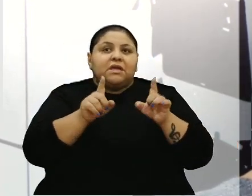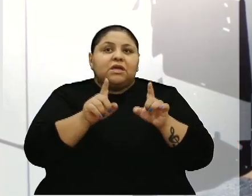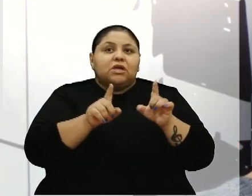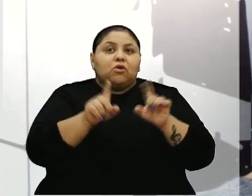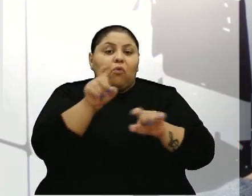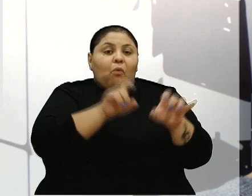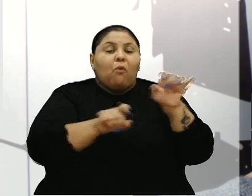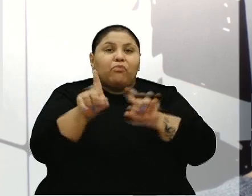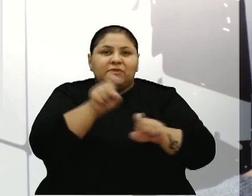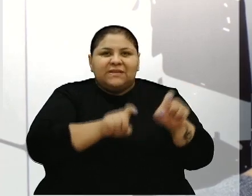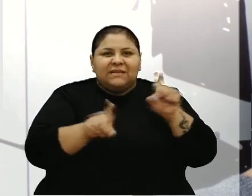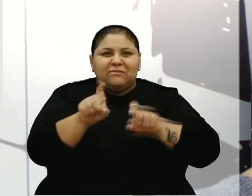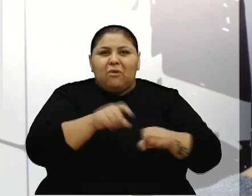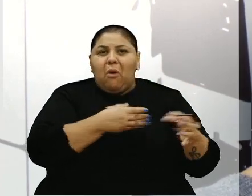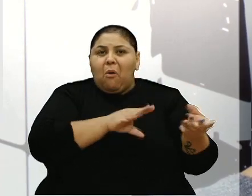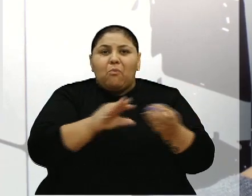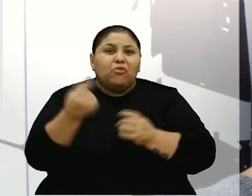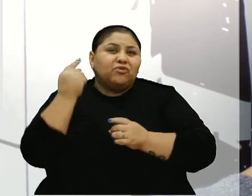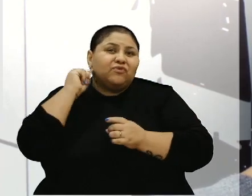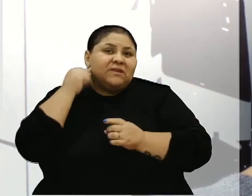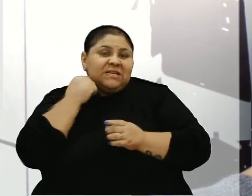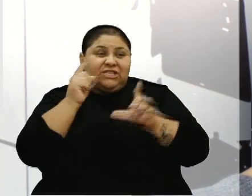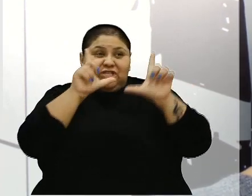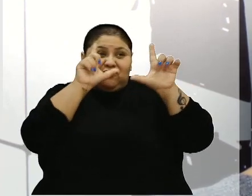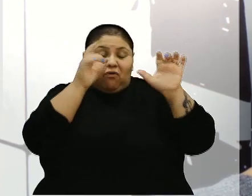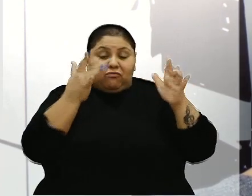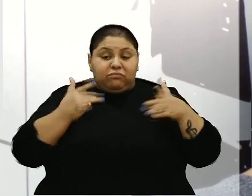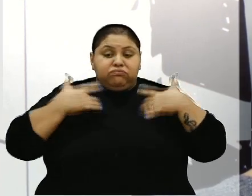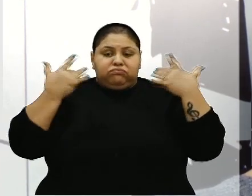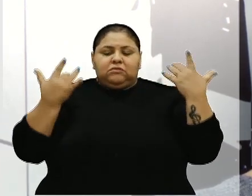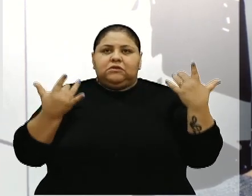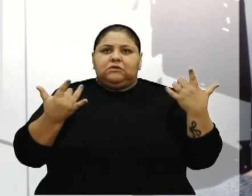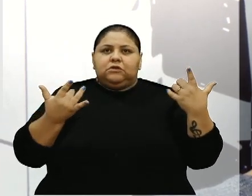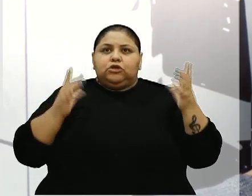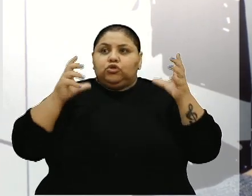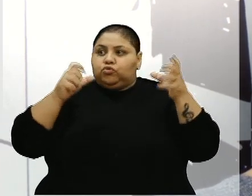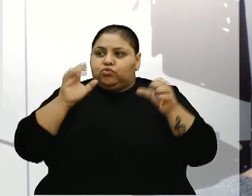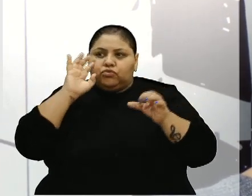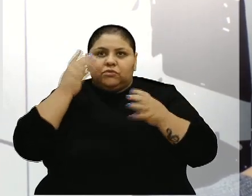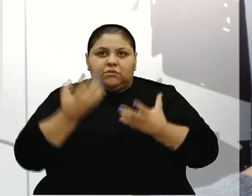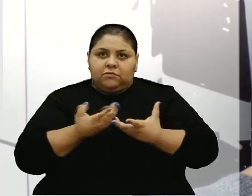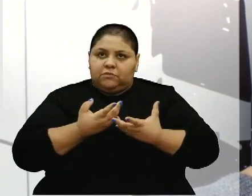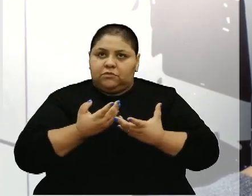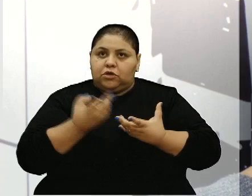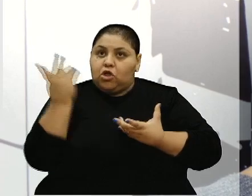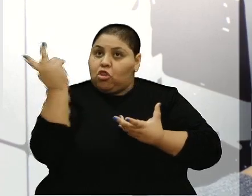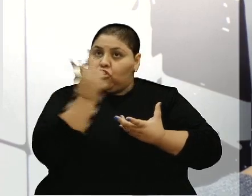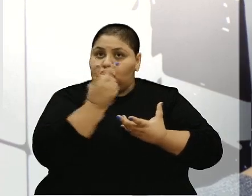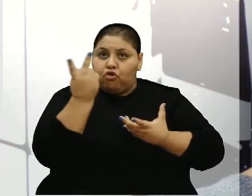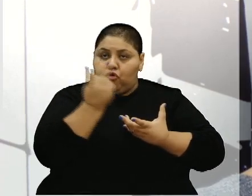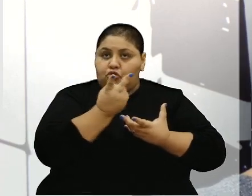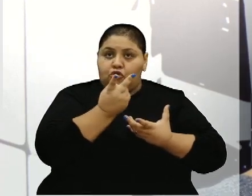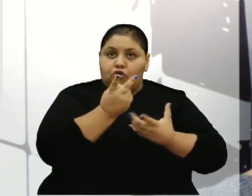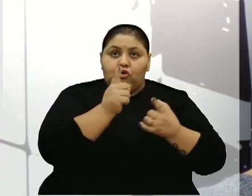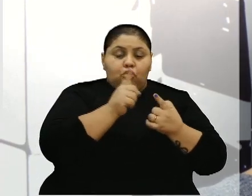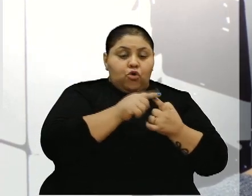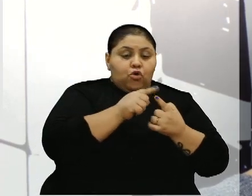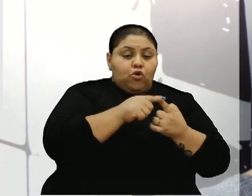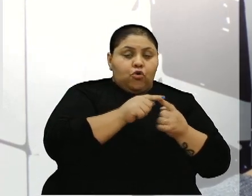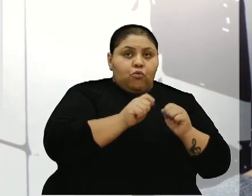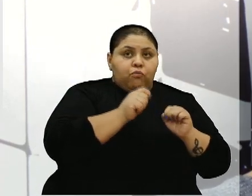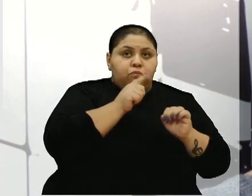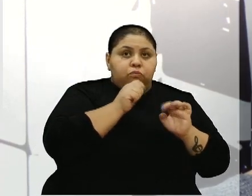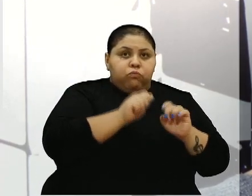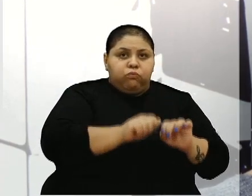então é muito lixo as imagens nos chocam de ver h tudo que tem acontecido são são dois tipos sempre os de Enchente que é